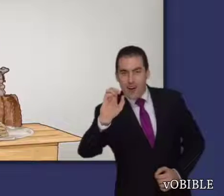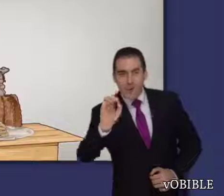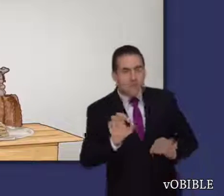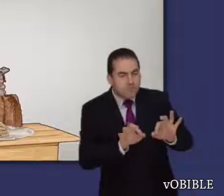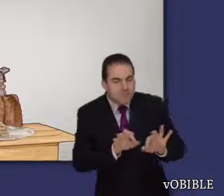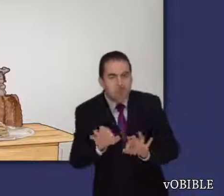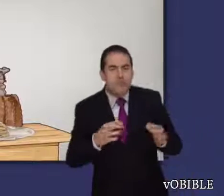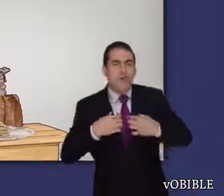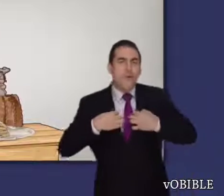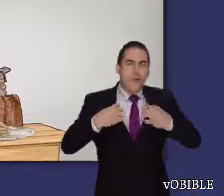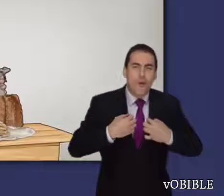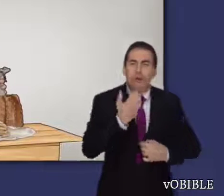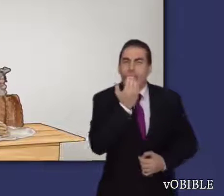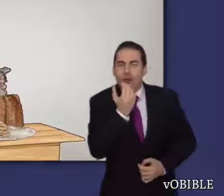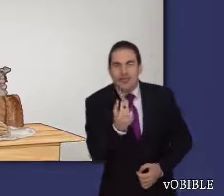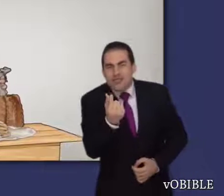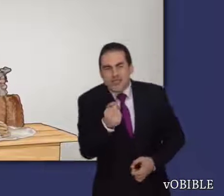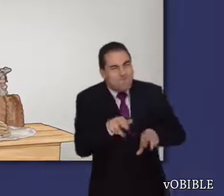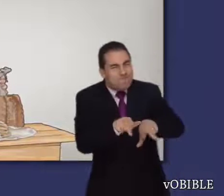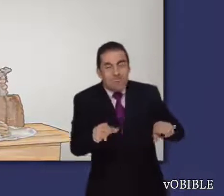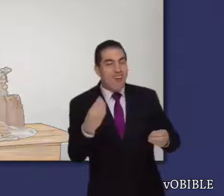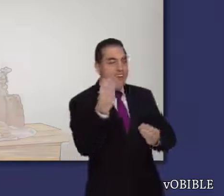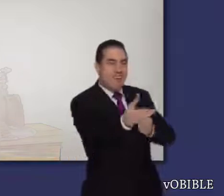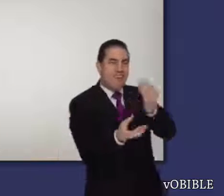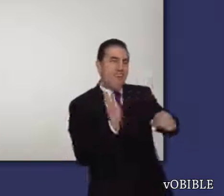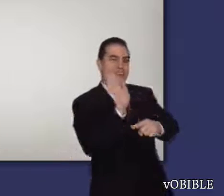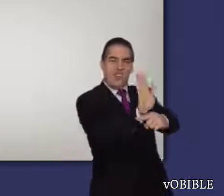viagem. Pelo visto, foi isso que Gaio fez.